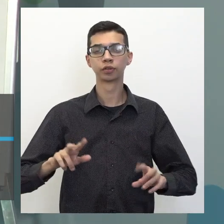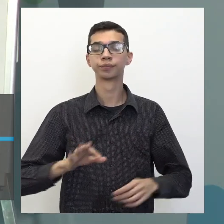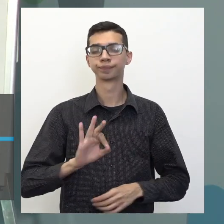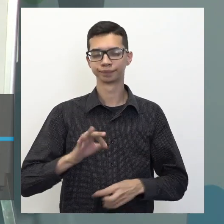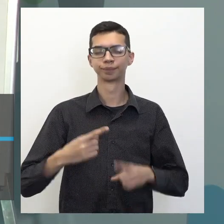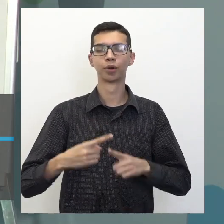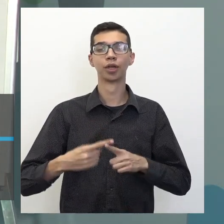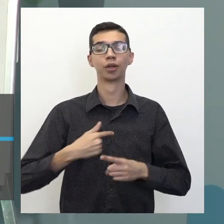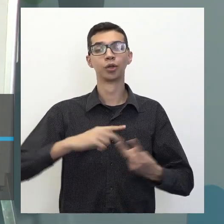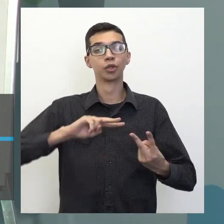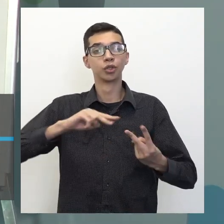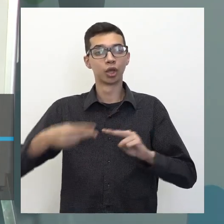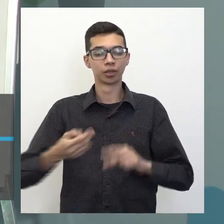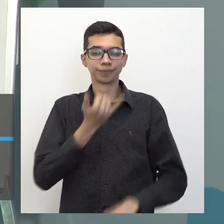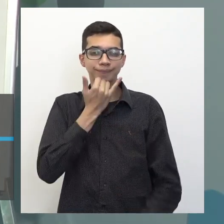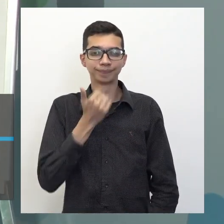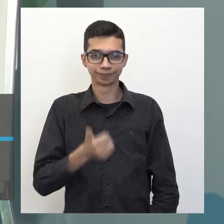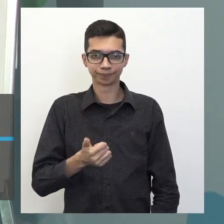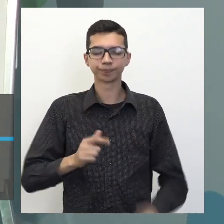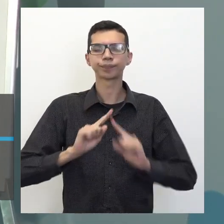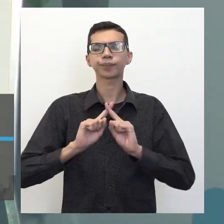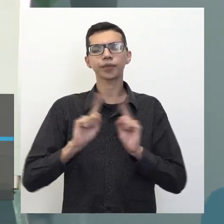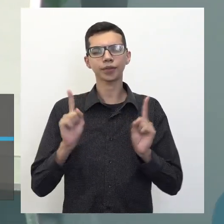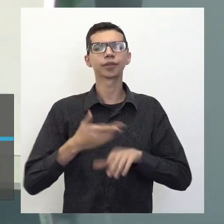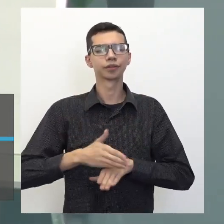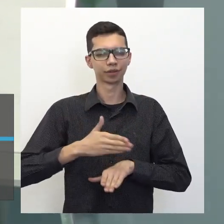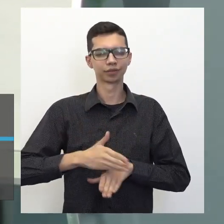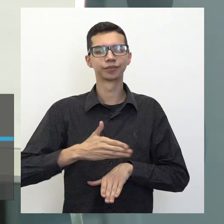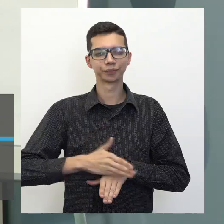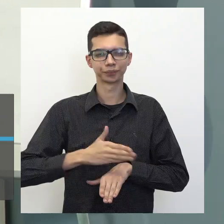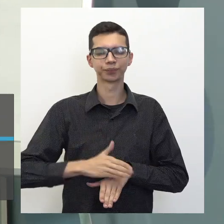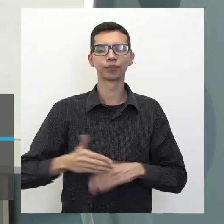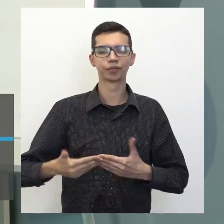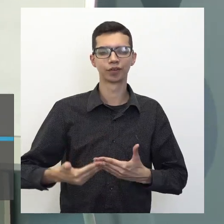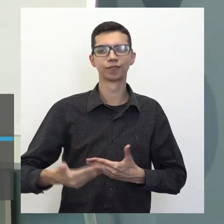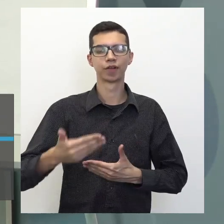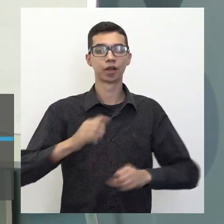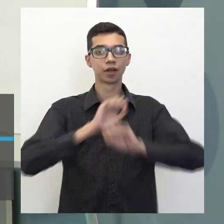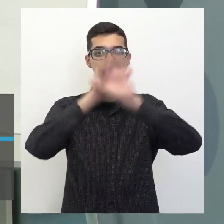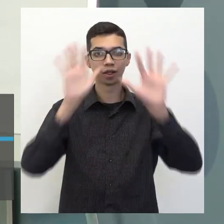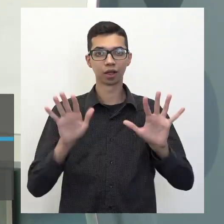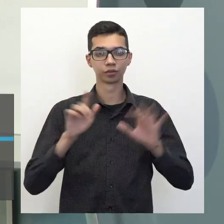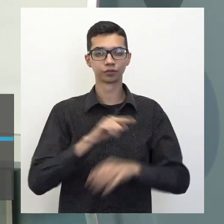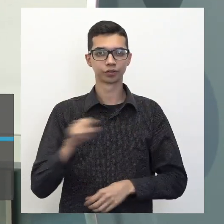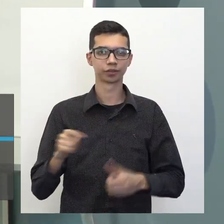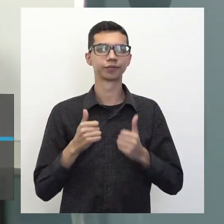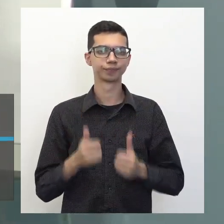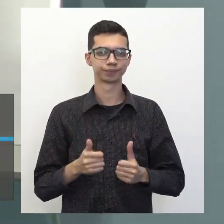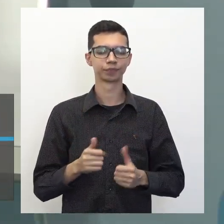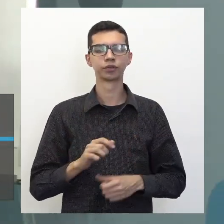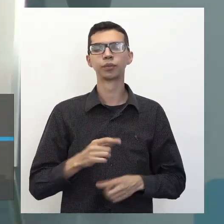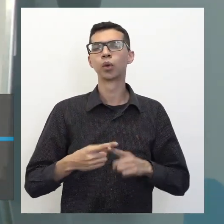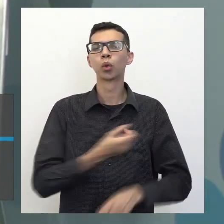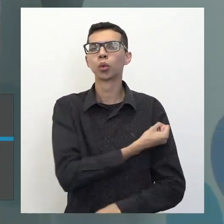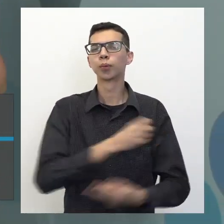inverti, tudo bem? Então, acho que, né, mas a gente vai trabalhar mais isso ainda hoje, que a gente vai deixar bem mais claro. Só foi uma inversão de valores, ok?